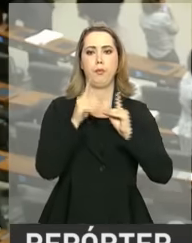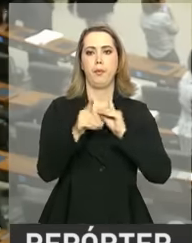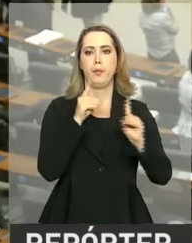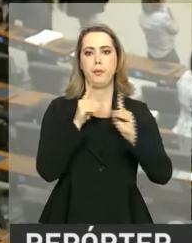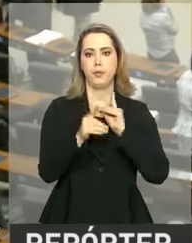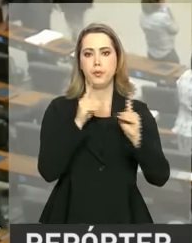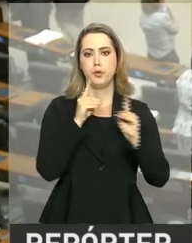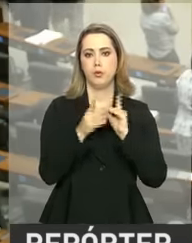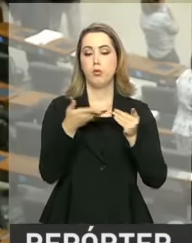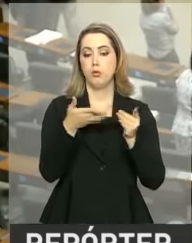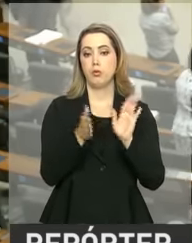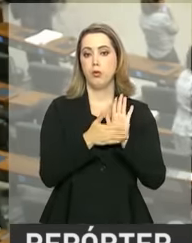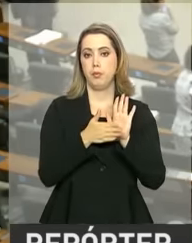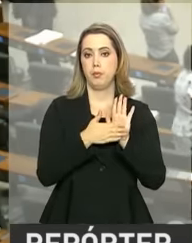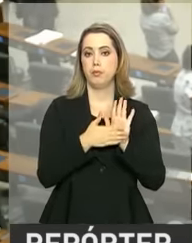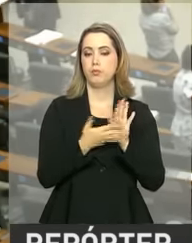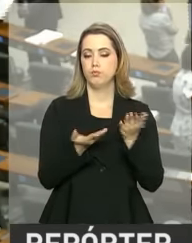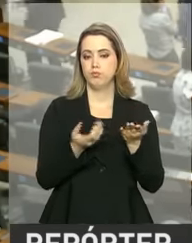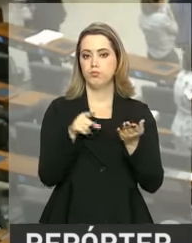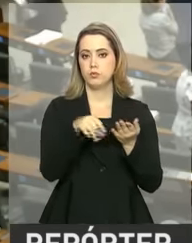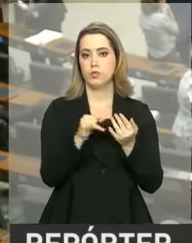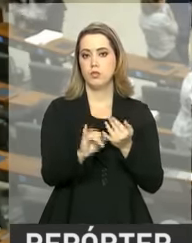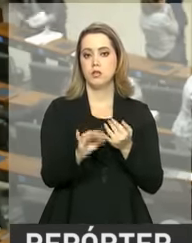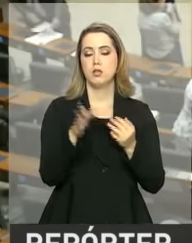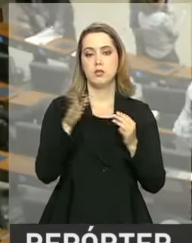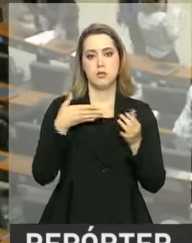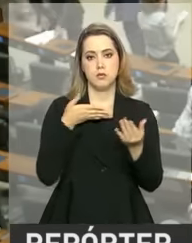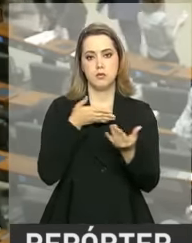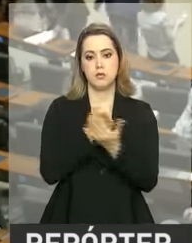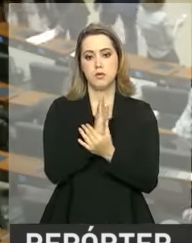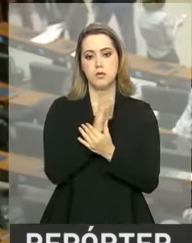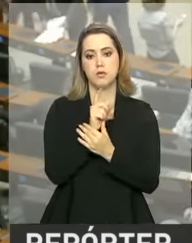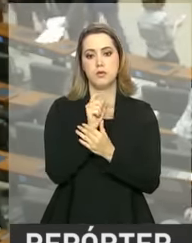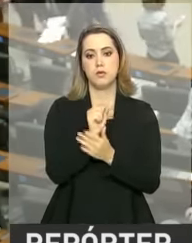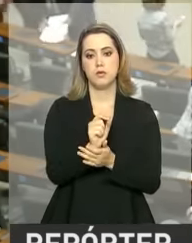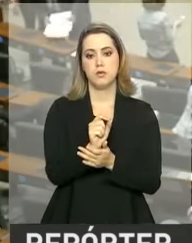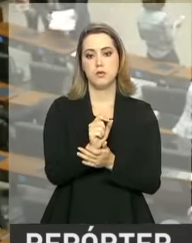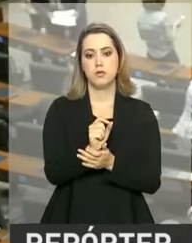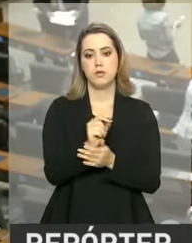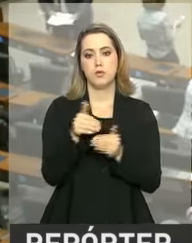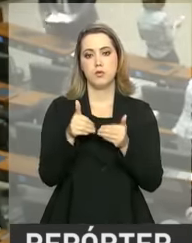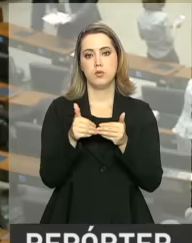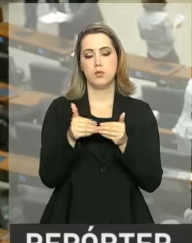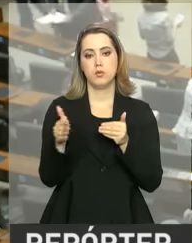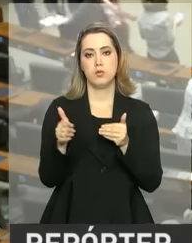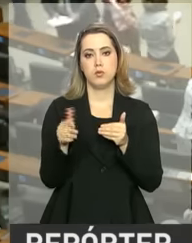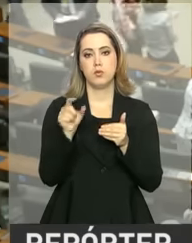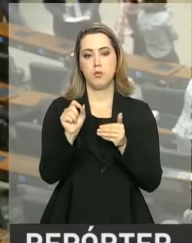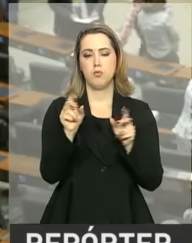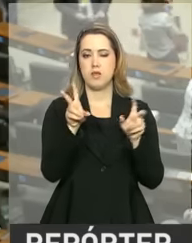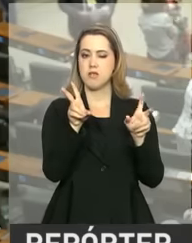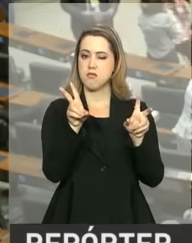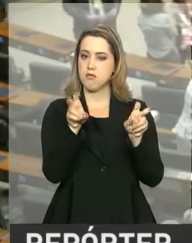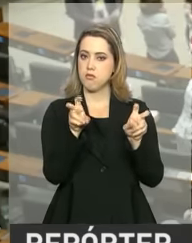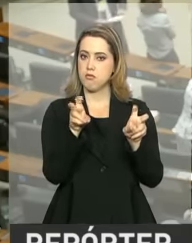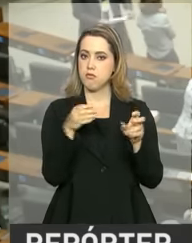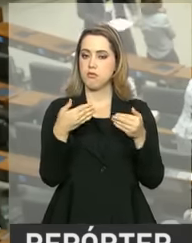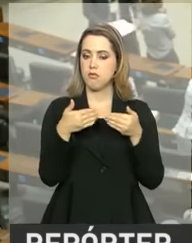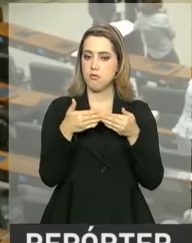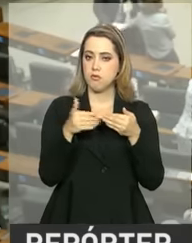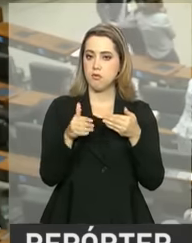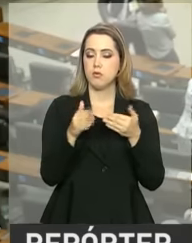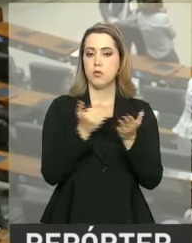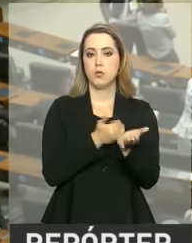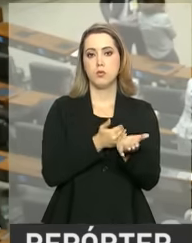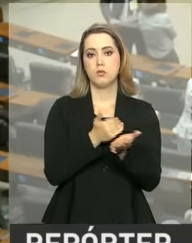proposta. Caso este requerimento seja aprovado, abre-se espaço teoricamente para que